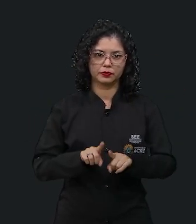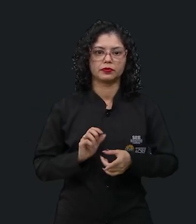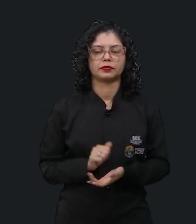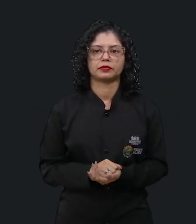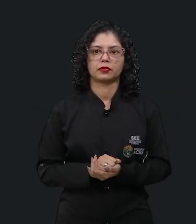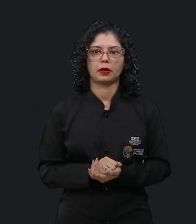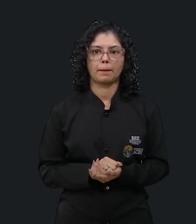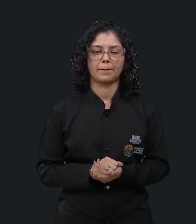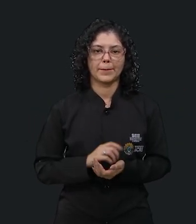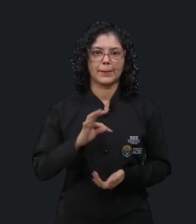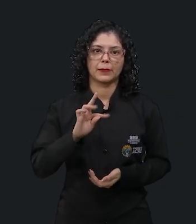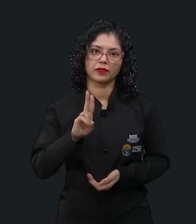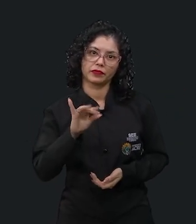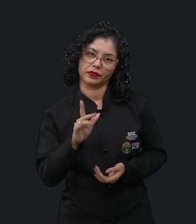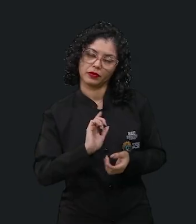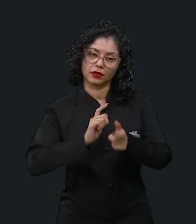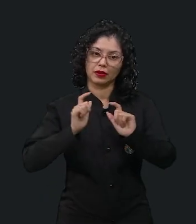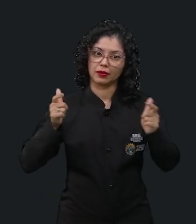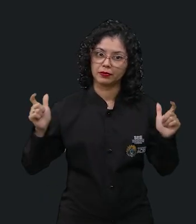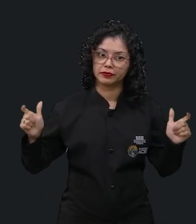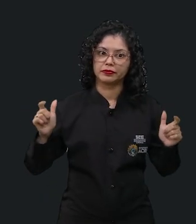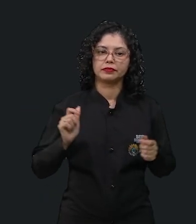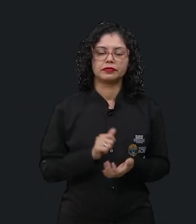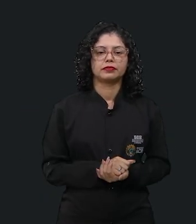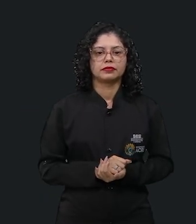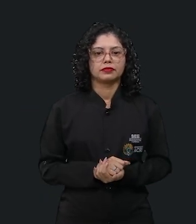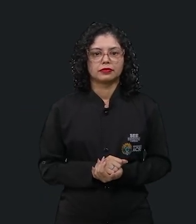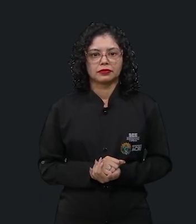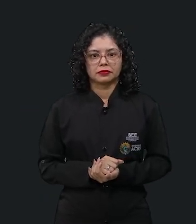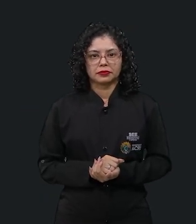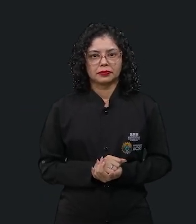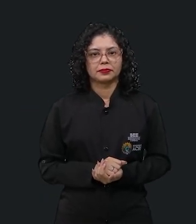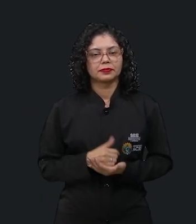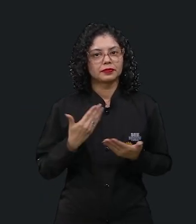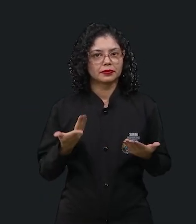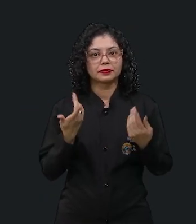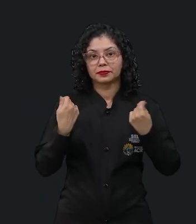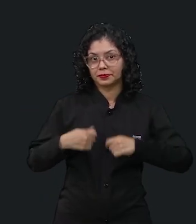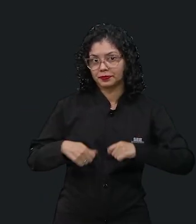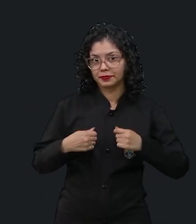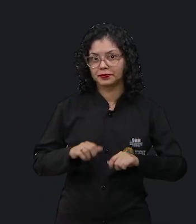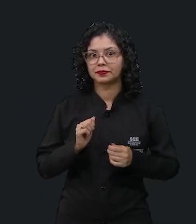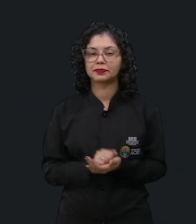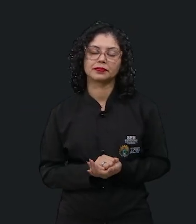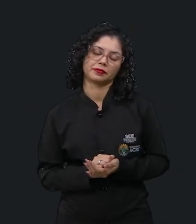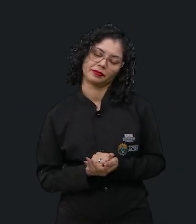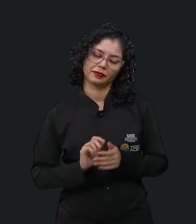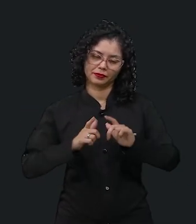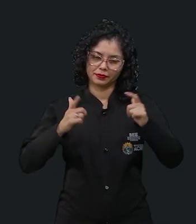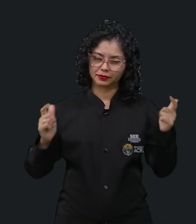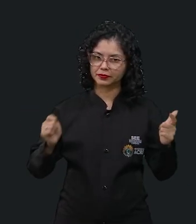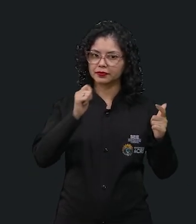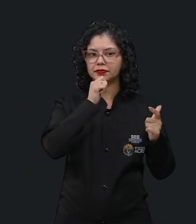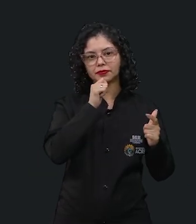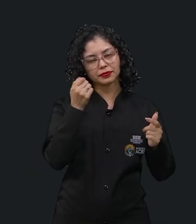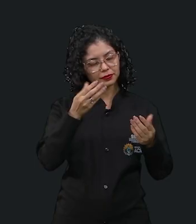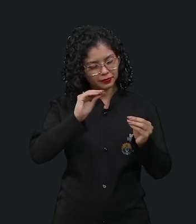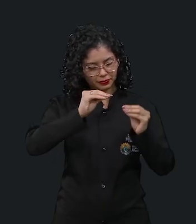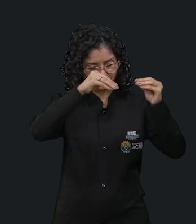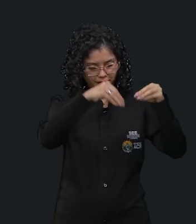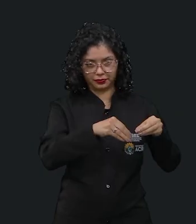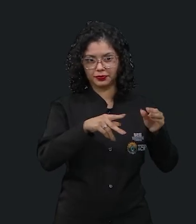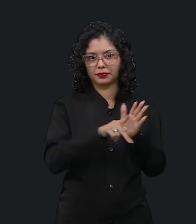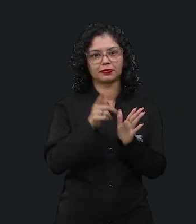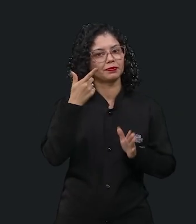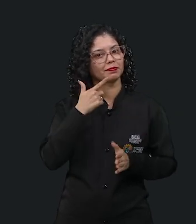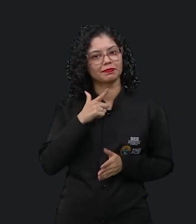essa TV de tubo, gente, ela é gigantesca, ela é enorme. Precisava de um móvel bem grande para que coubesse, né? A gente